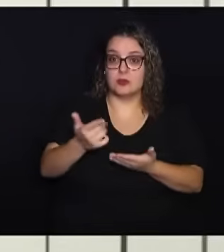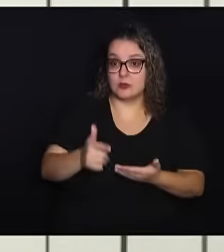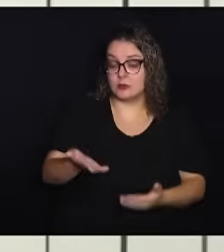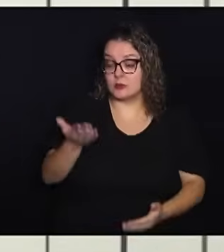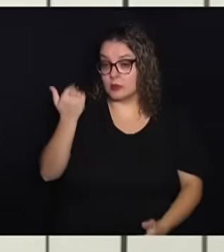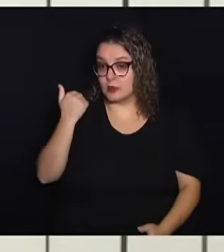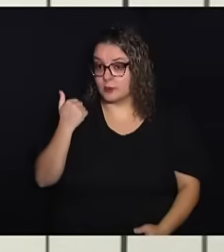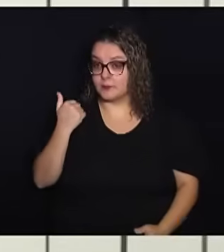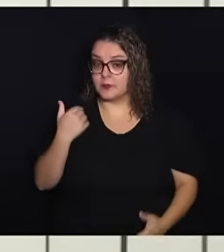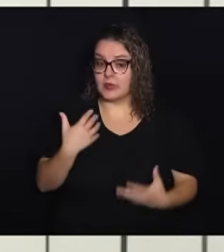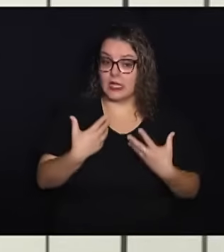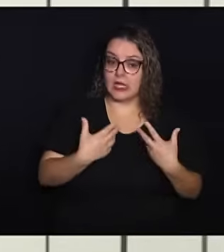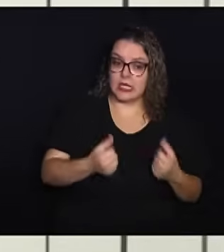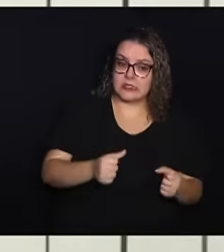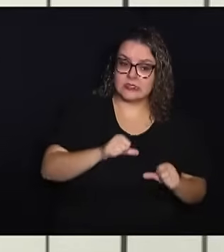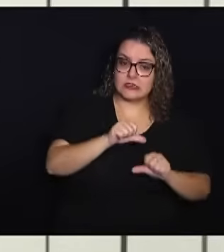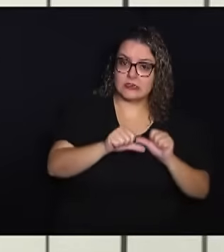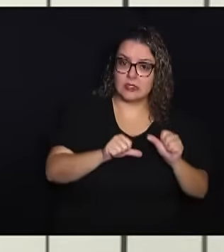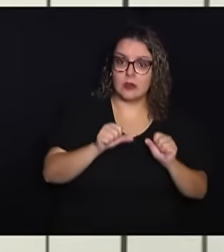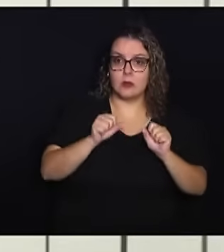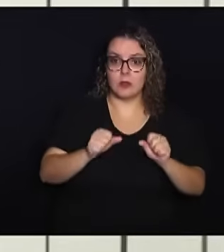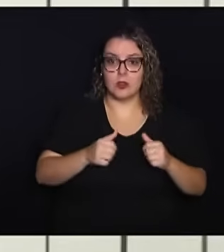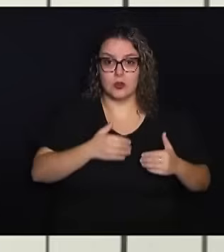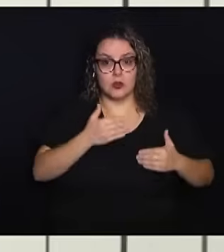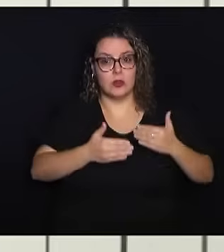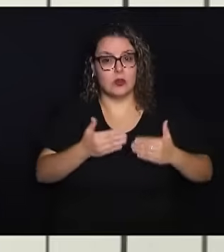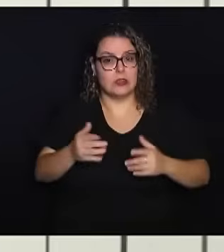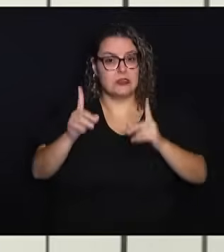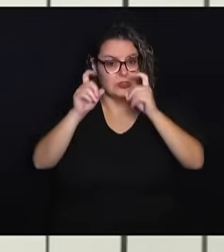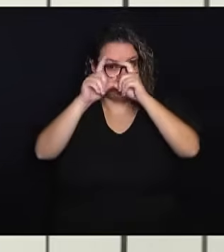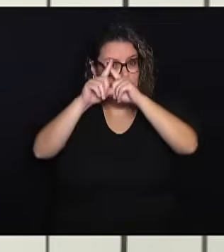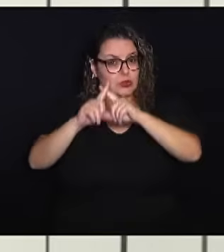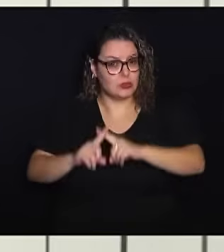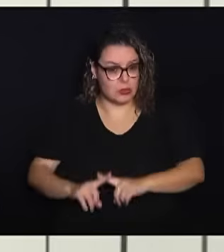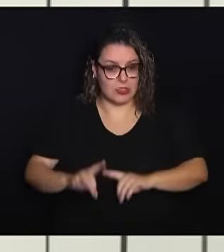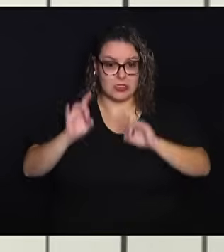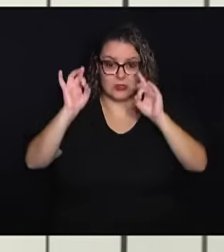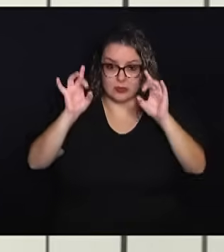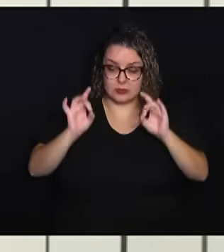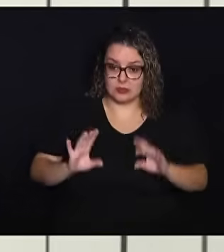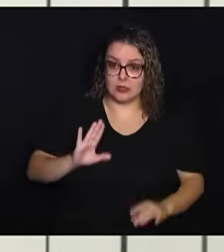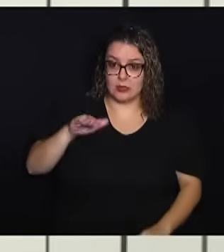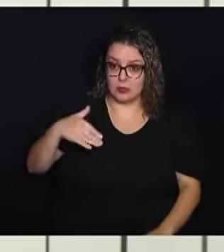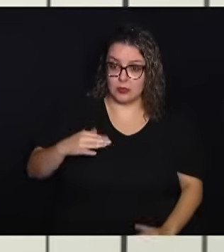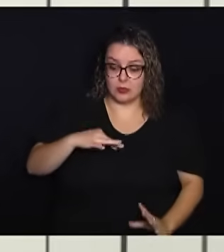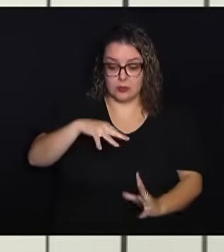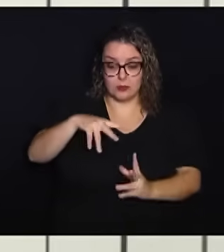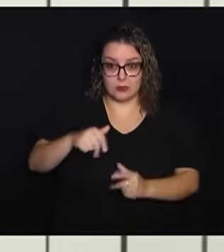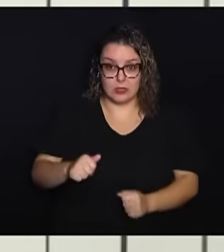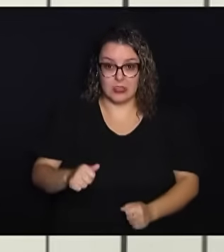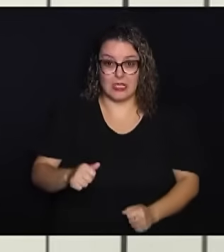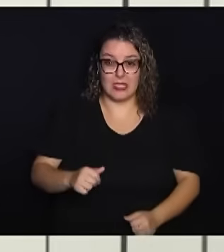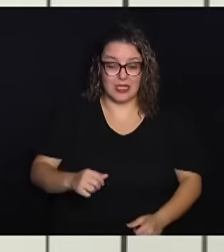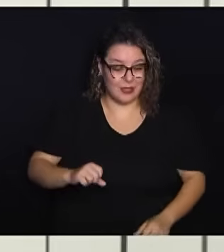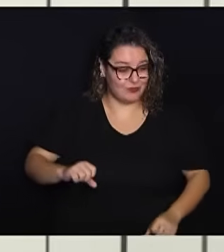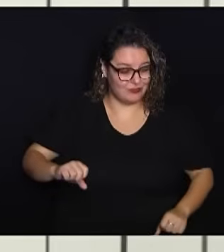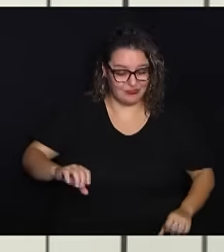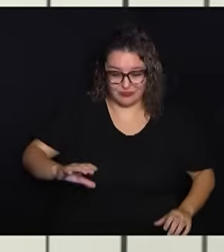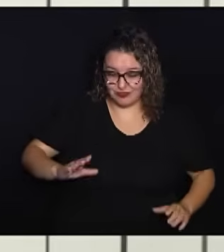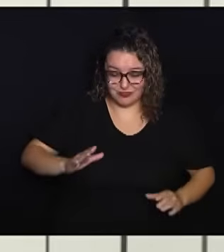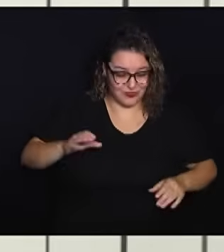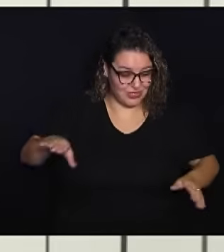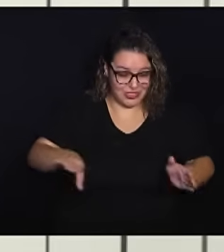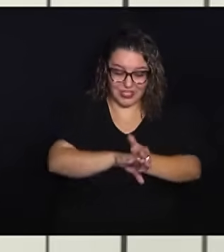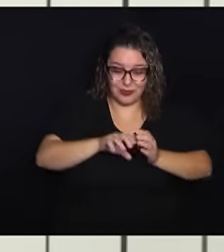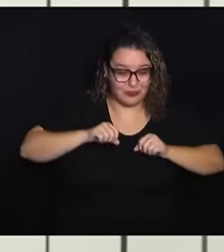lá. Aceitar a mudança pode ser um processo desafiador, especialmente quando a mudança é abrupta, indesejada